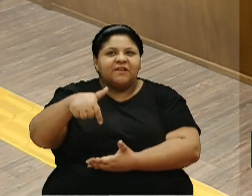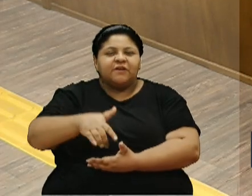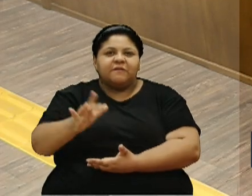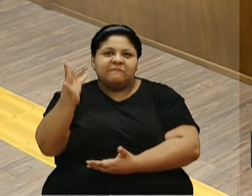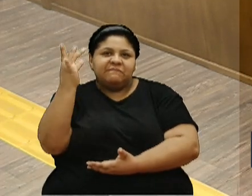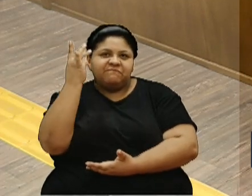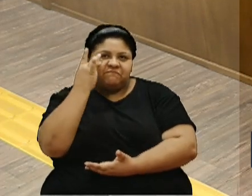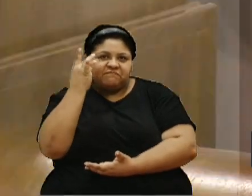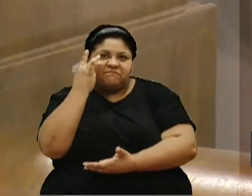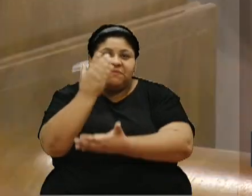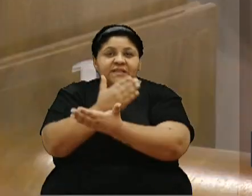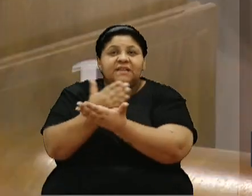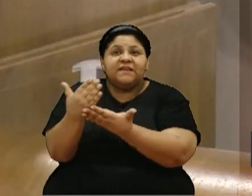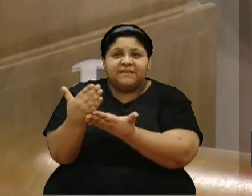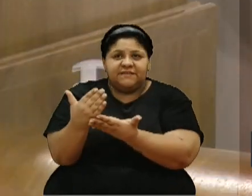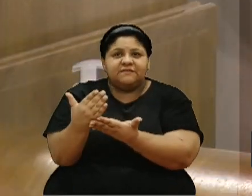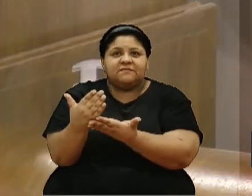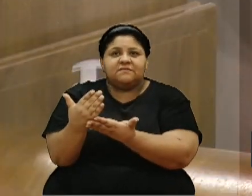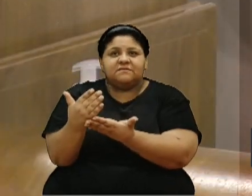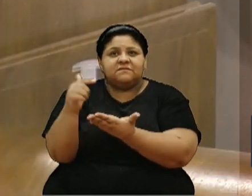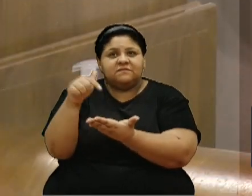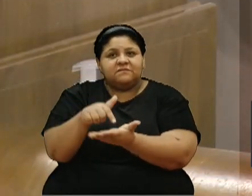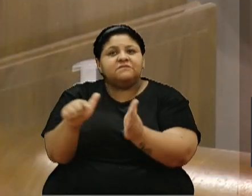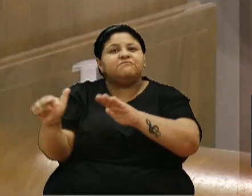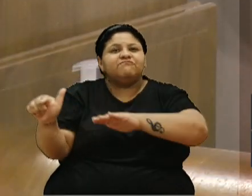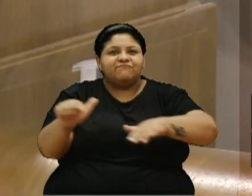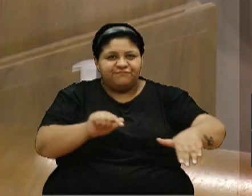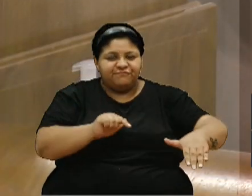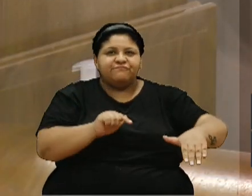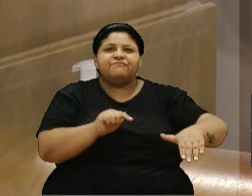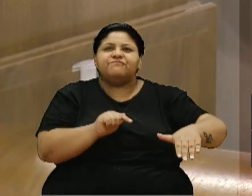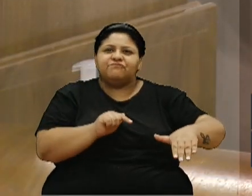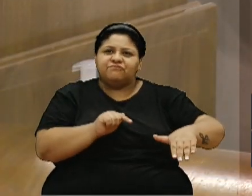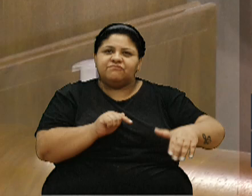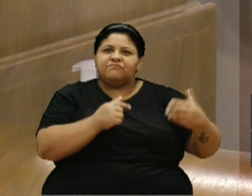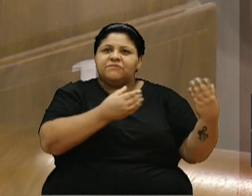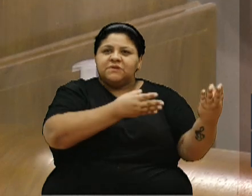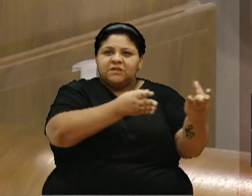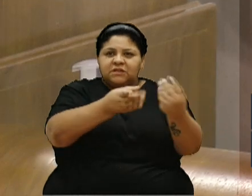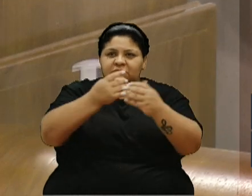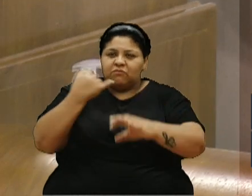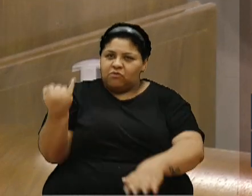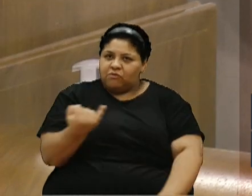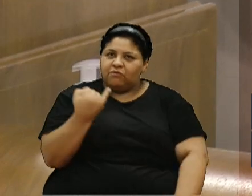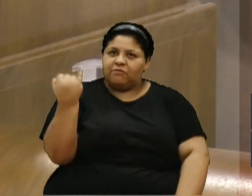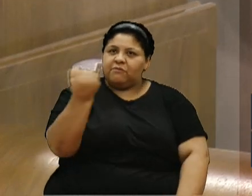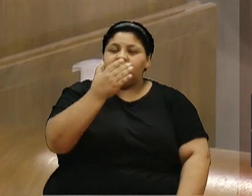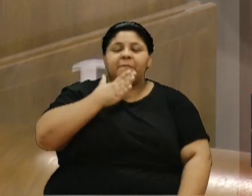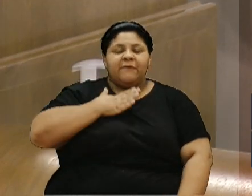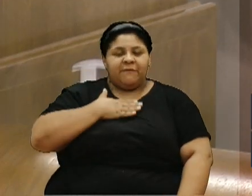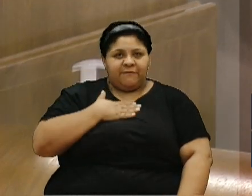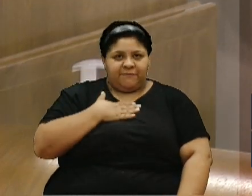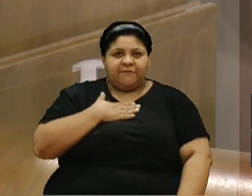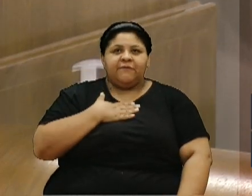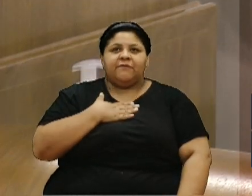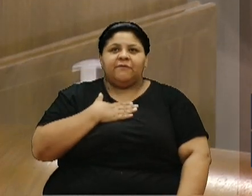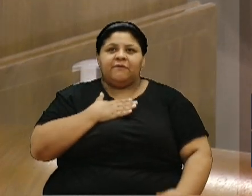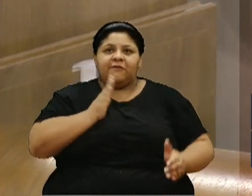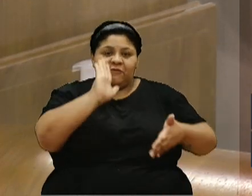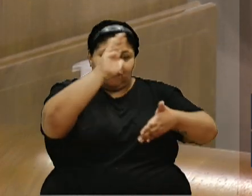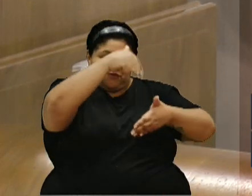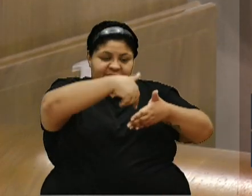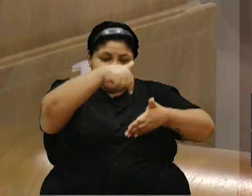hoje. Iniciar essa semana é muito significativo para mim. Foi dentro